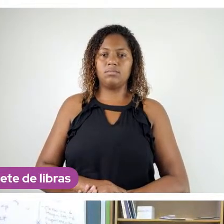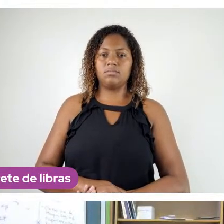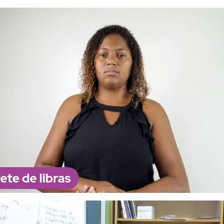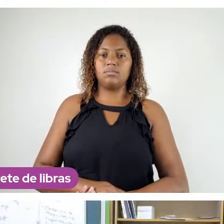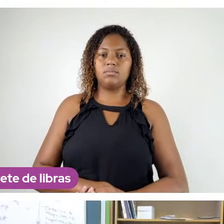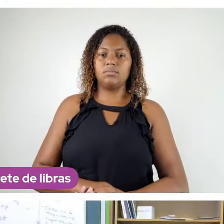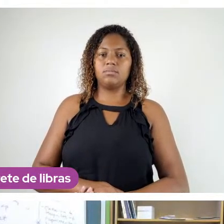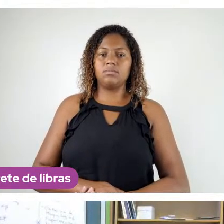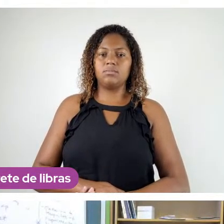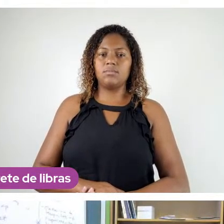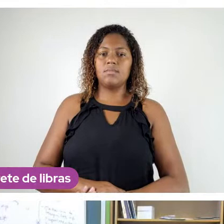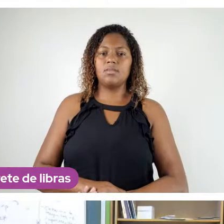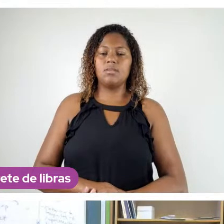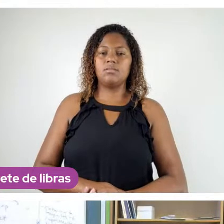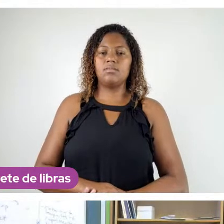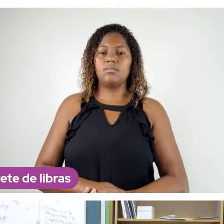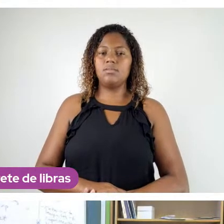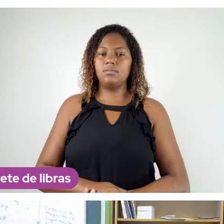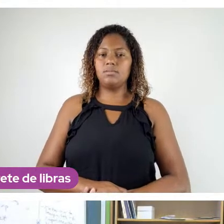Okay.